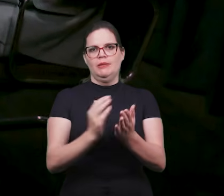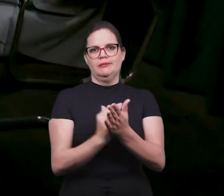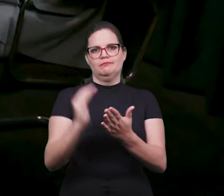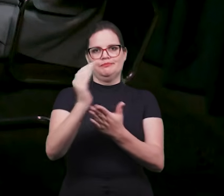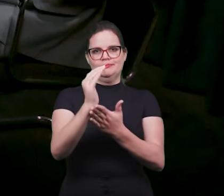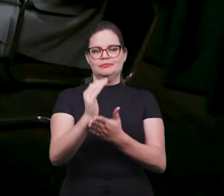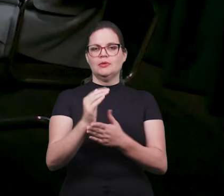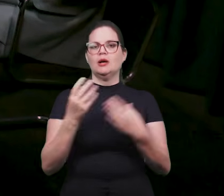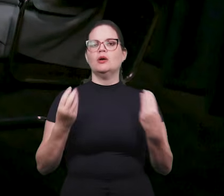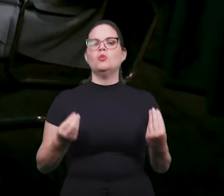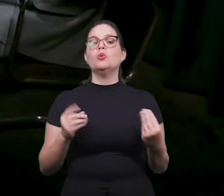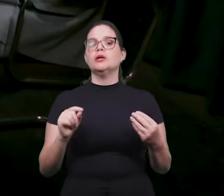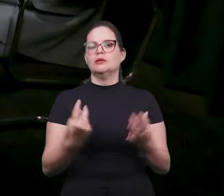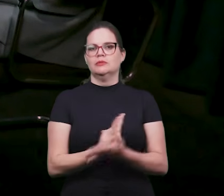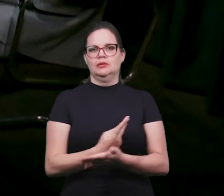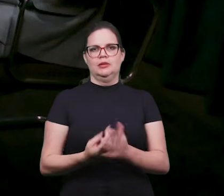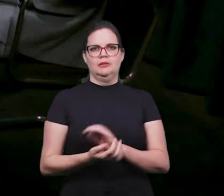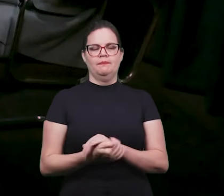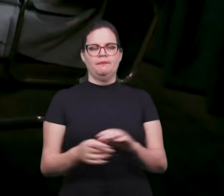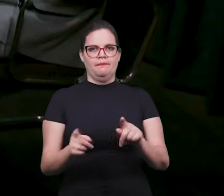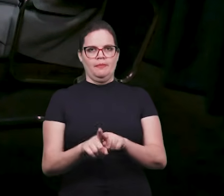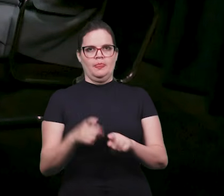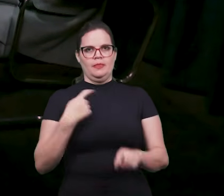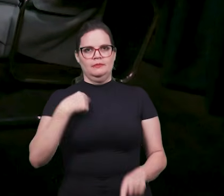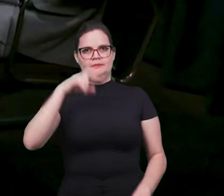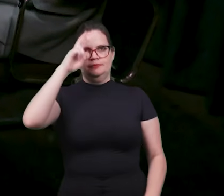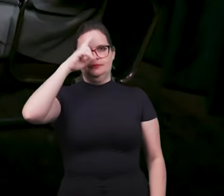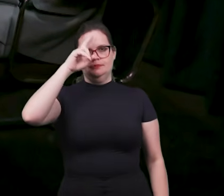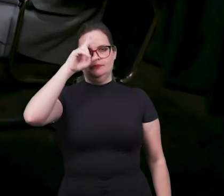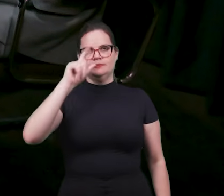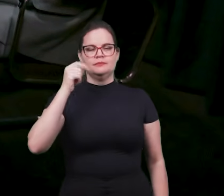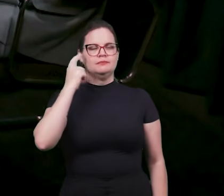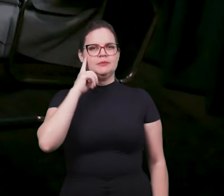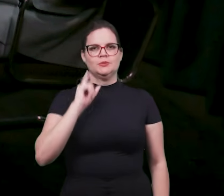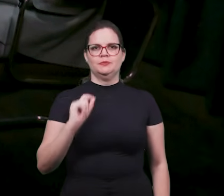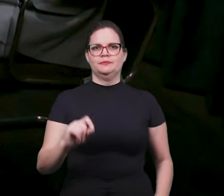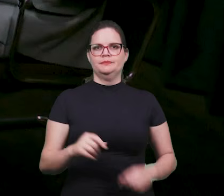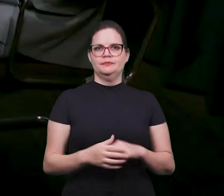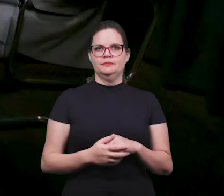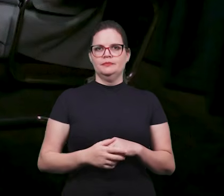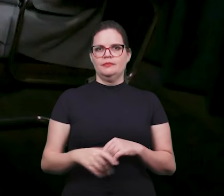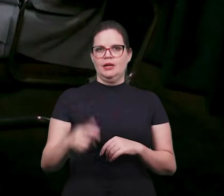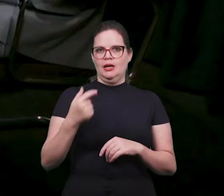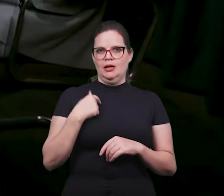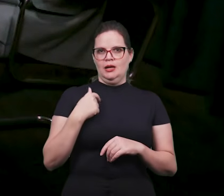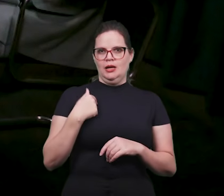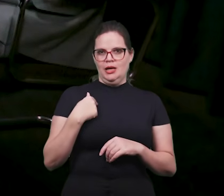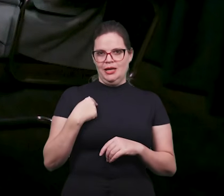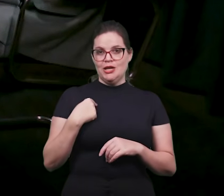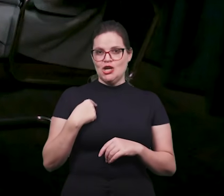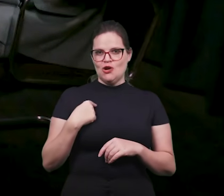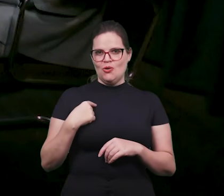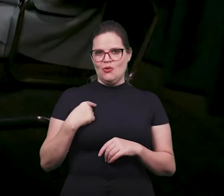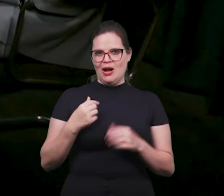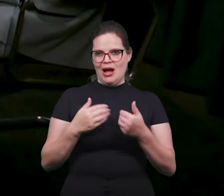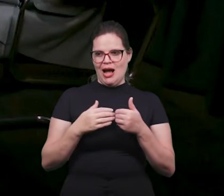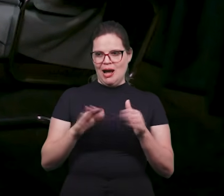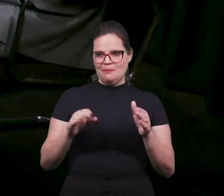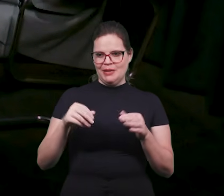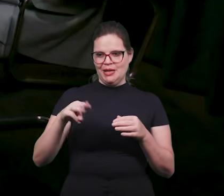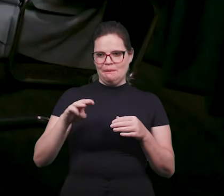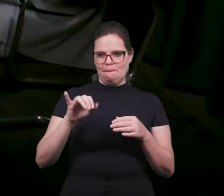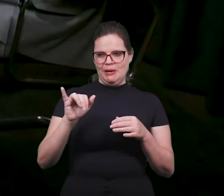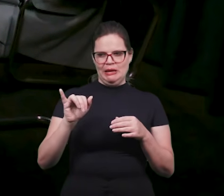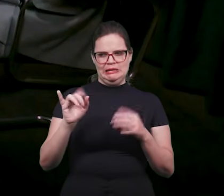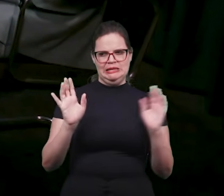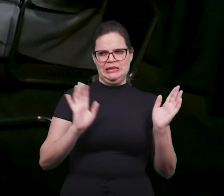só ultrapassar, doutor Rodrigo, mas sabe o que eu lembrei também? Tem pessoas que falam assim, eu não vou abrir uma MEI, porque senão o governo vai investigar a minha vida. Exatamente. Né?